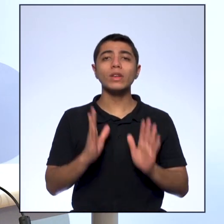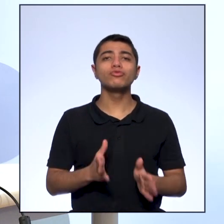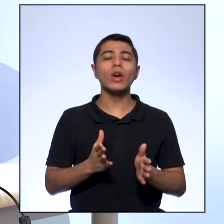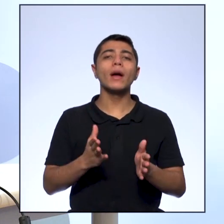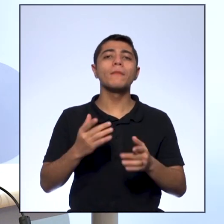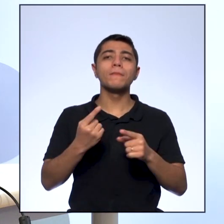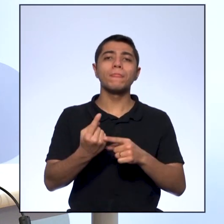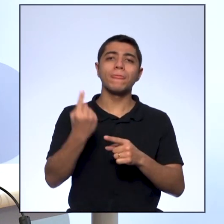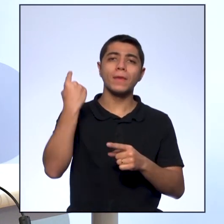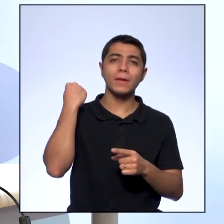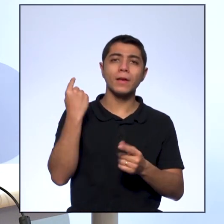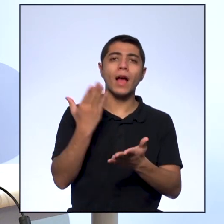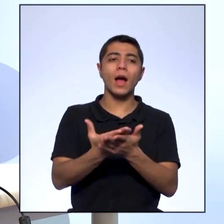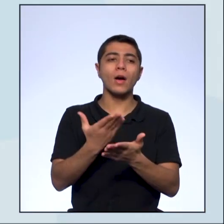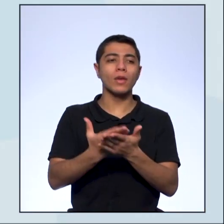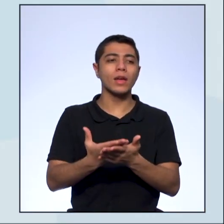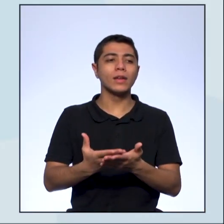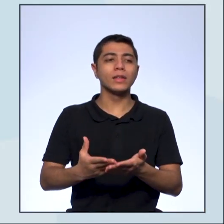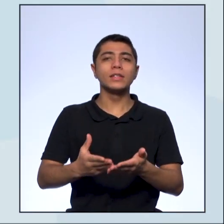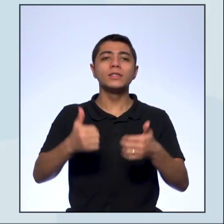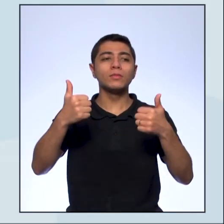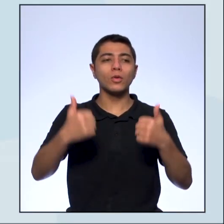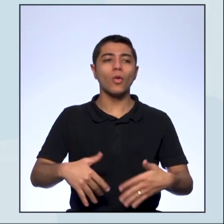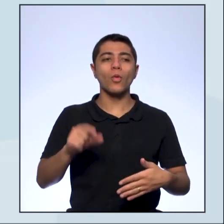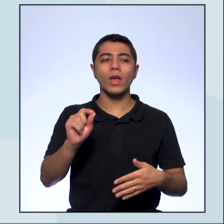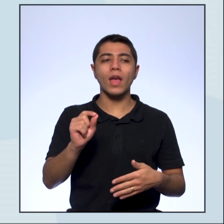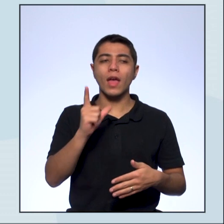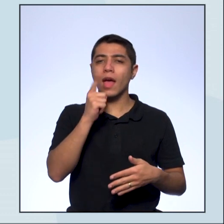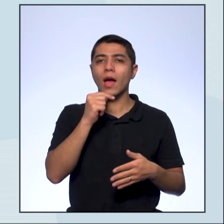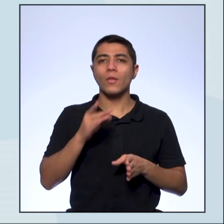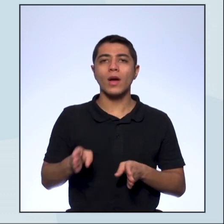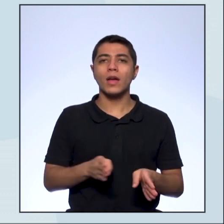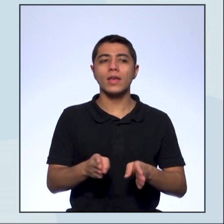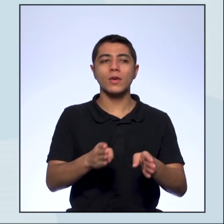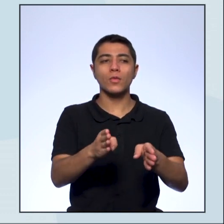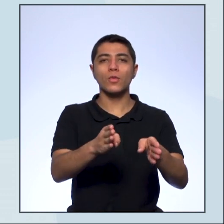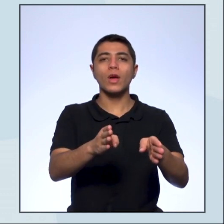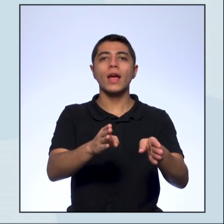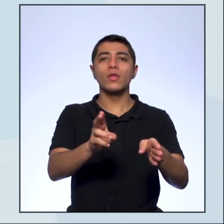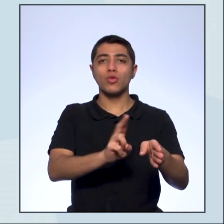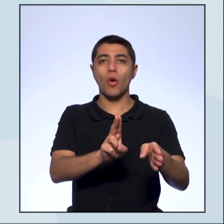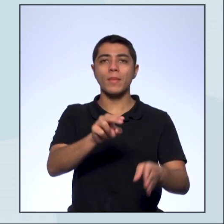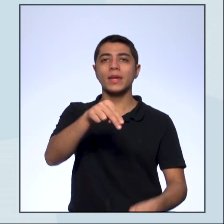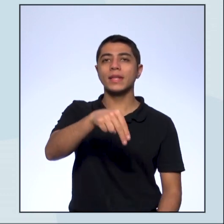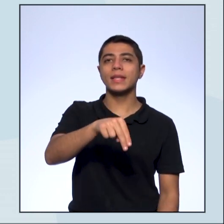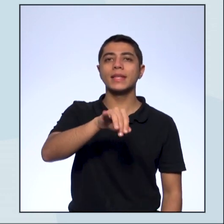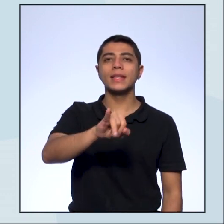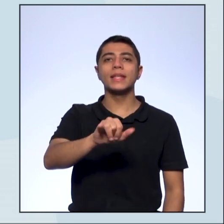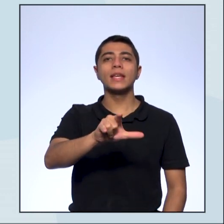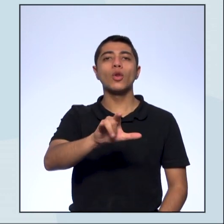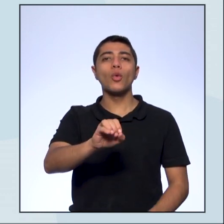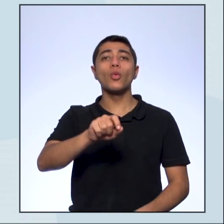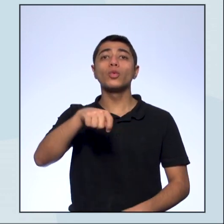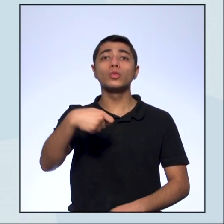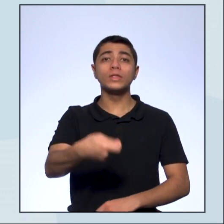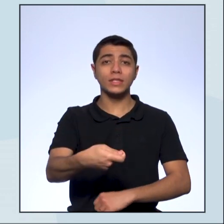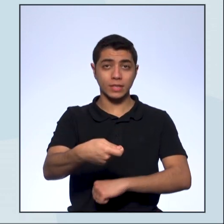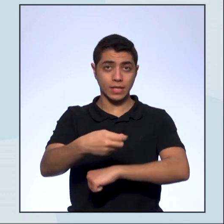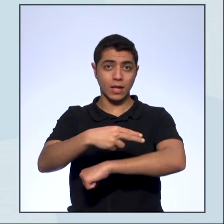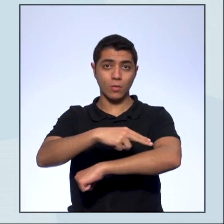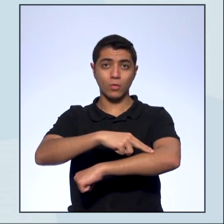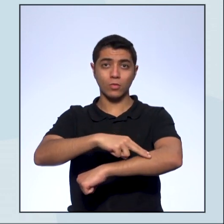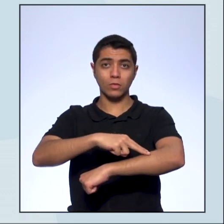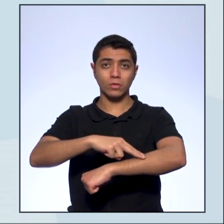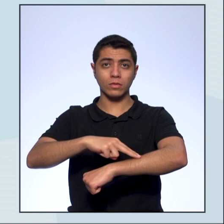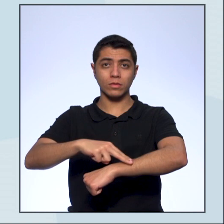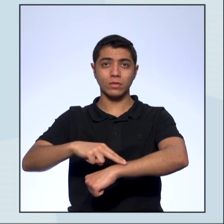Rio Nilo, do ciclo da água. Então, vai aparecer na tela para vocês esse gráfico, tá? Então, aí, o que vocês